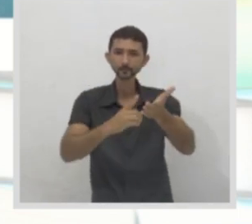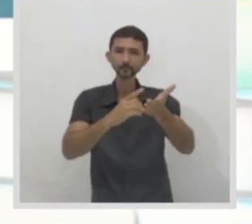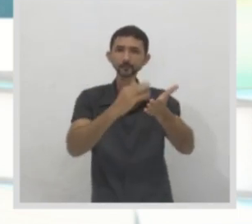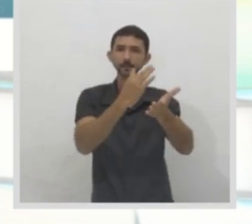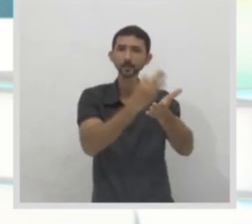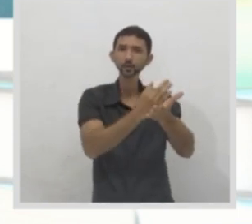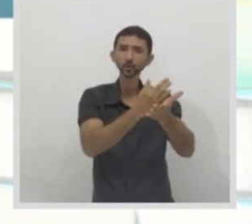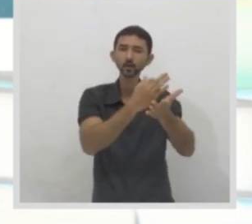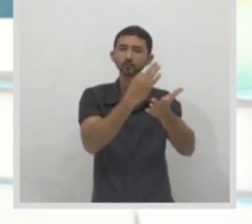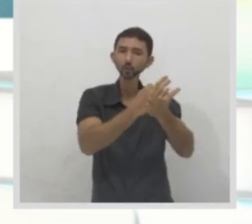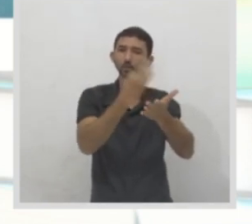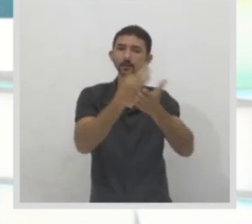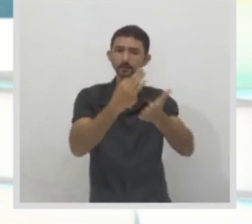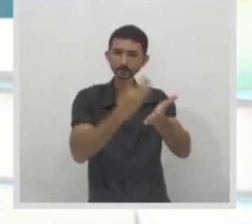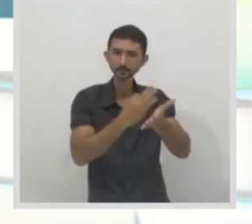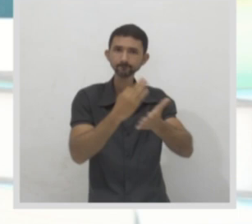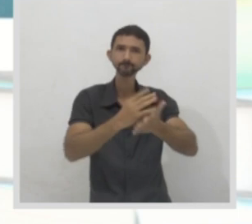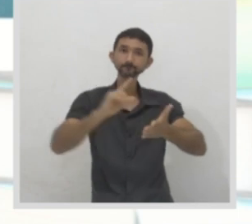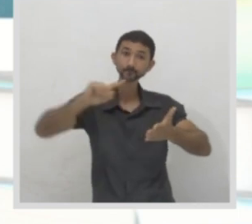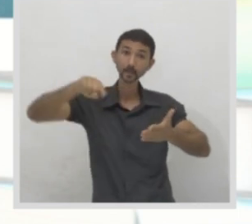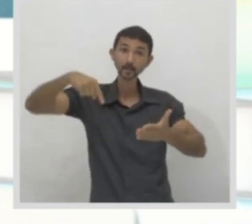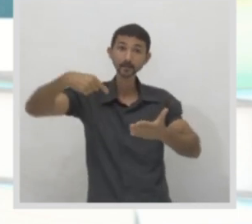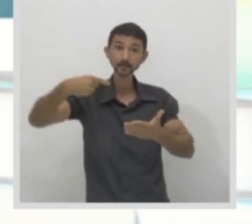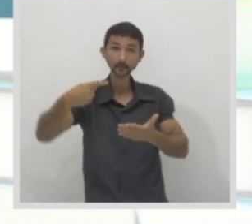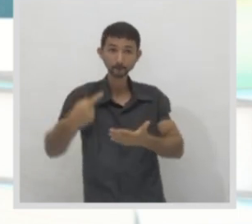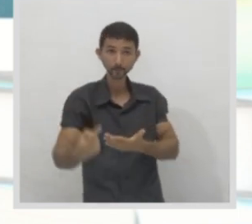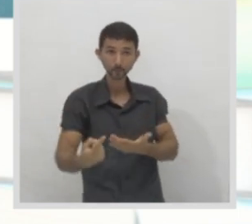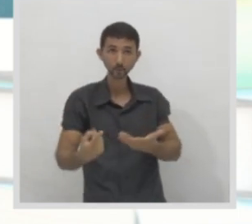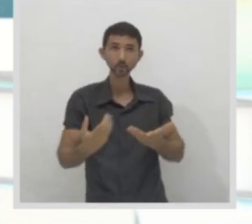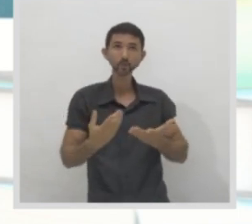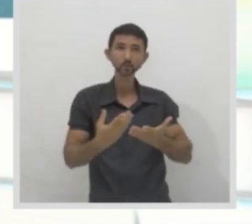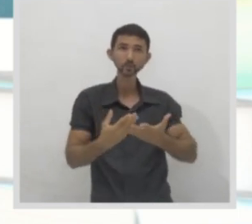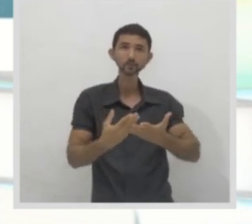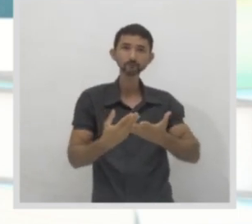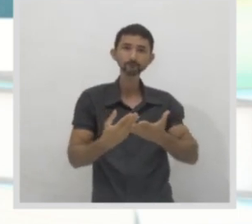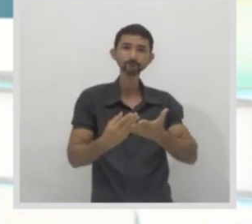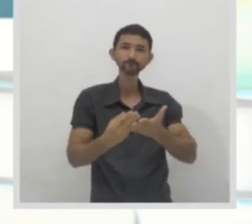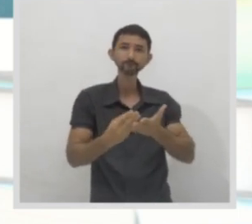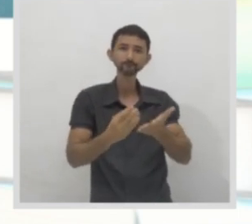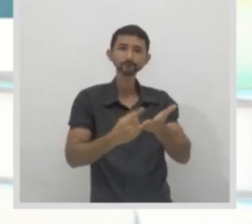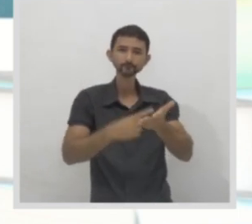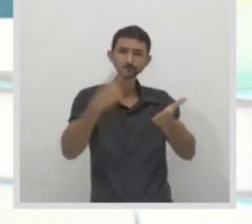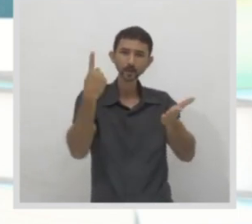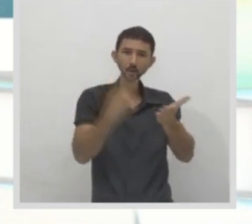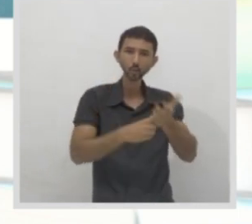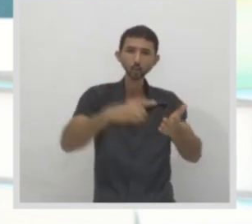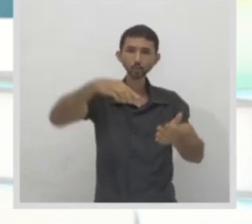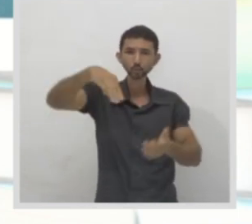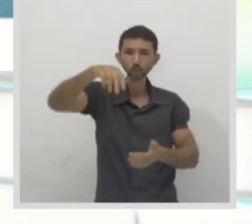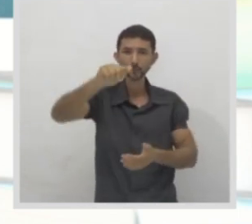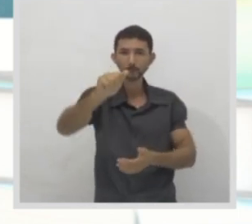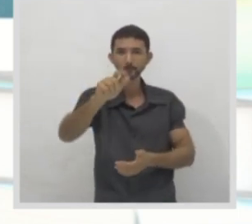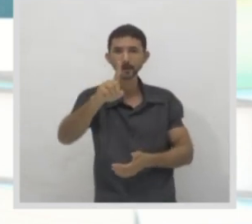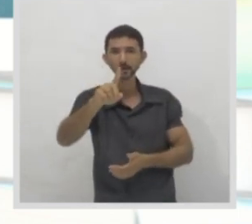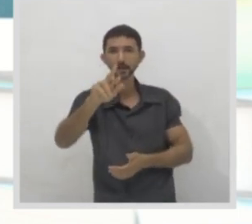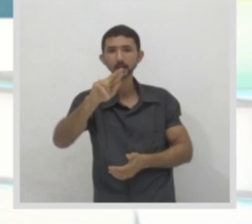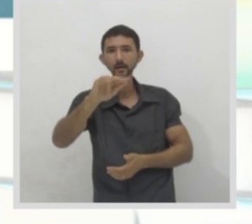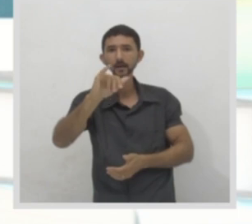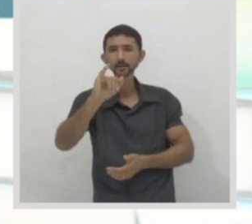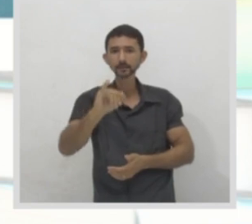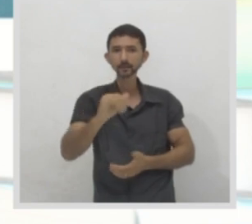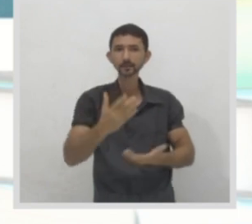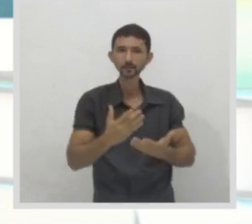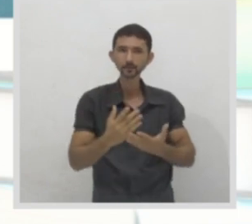sequência do Tratado de Tordesilhas, nós temos o Tratado de Madrid, né? Que ele está ilustrado aqui